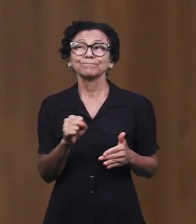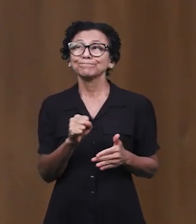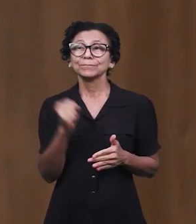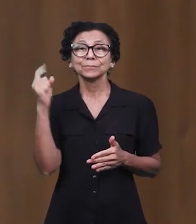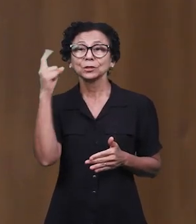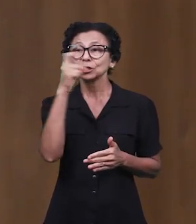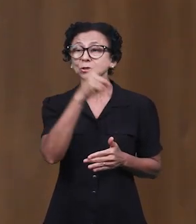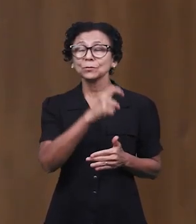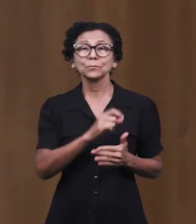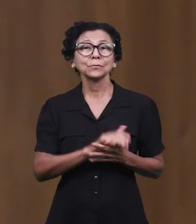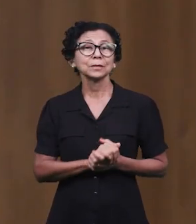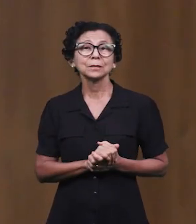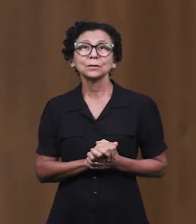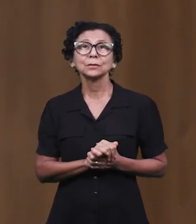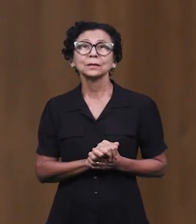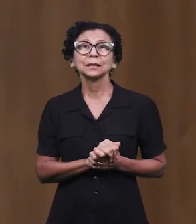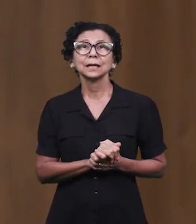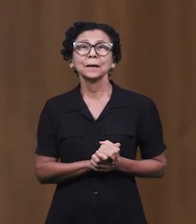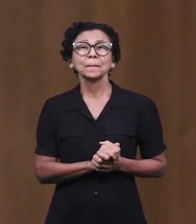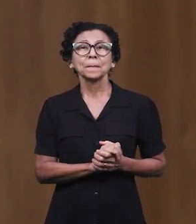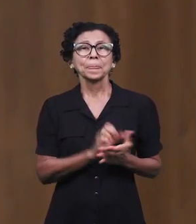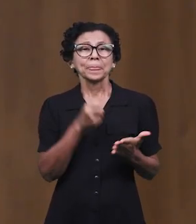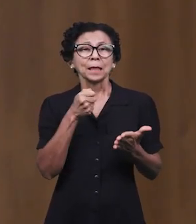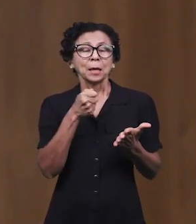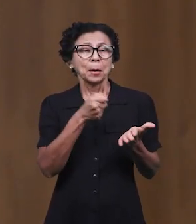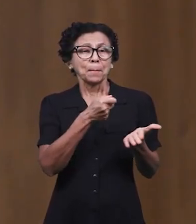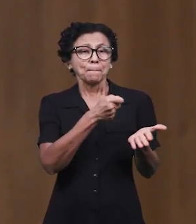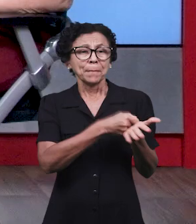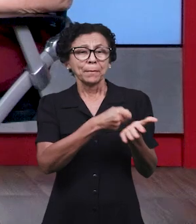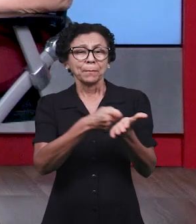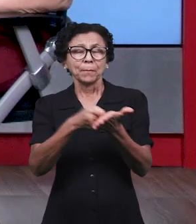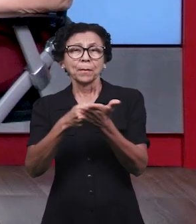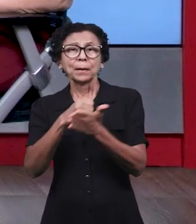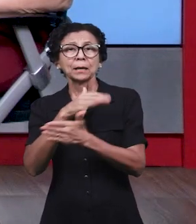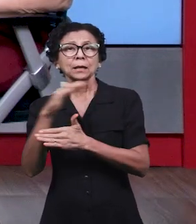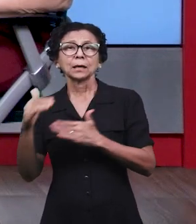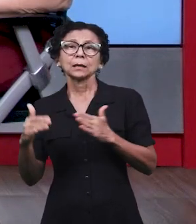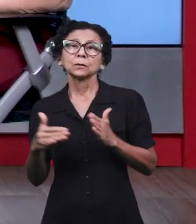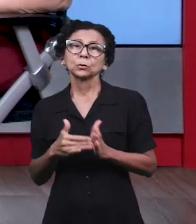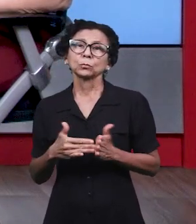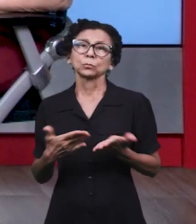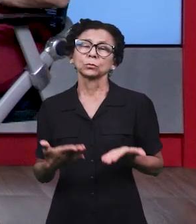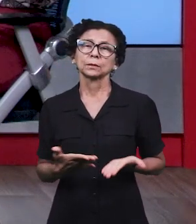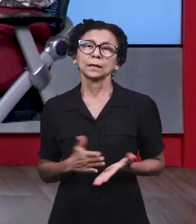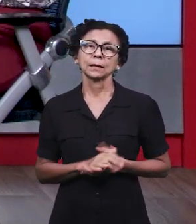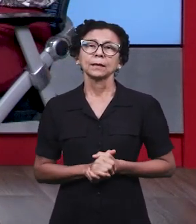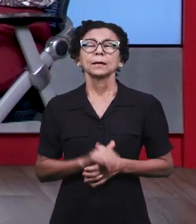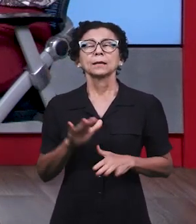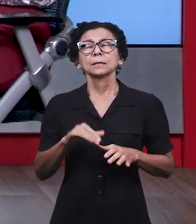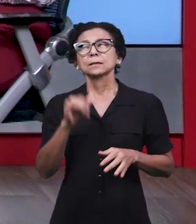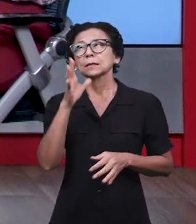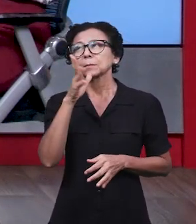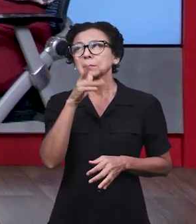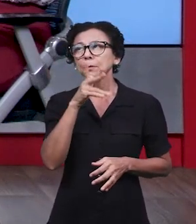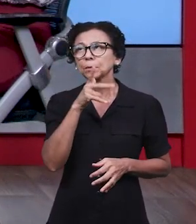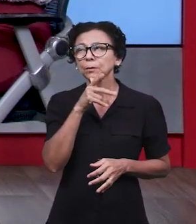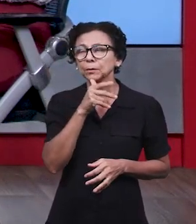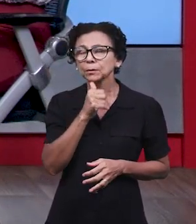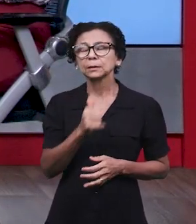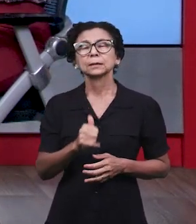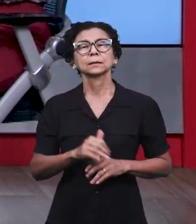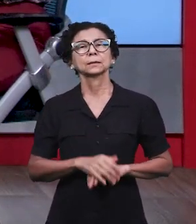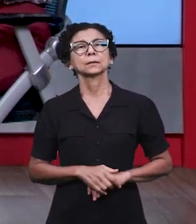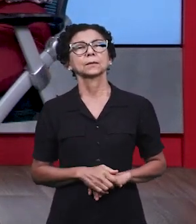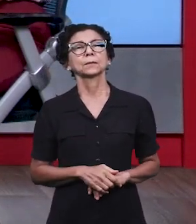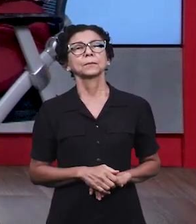por mais que ofereça, às vezes não é tão rápido, né? A gente sabe como funciona a realidade. Ou existem situações que eu não